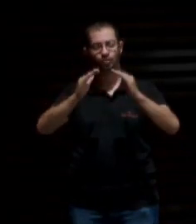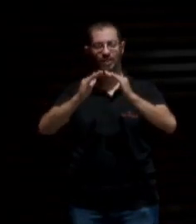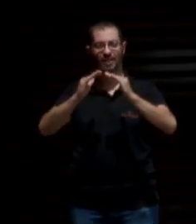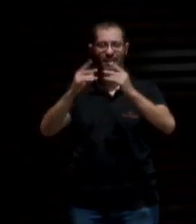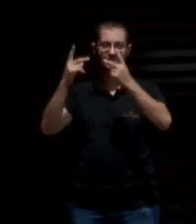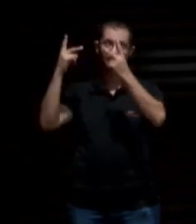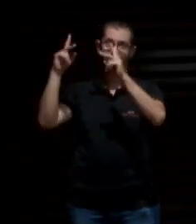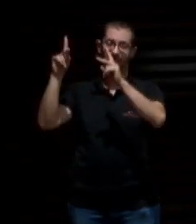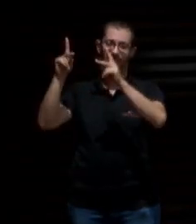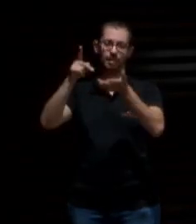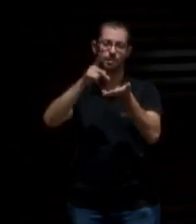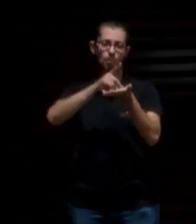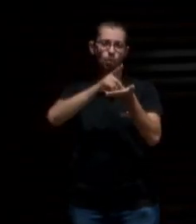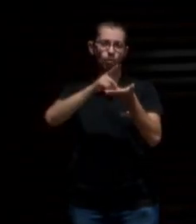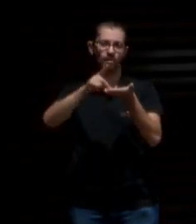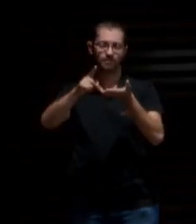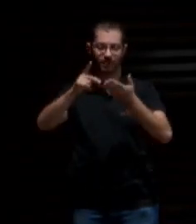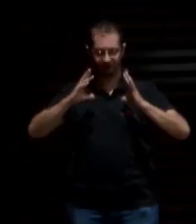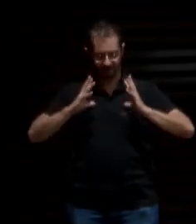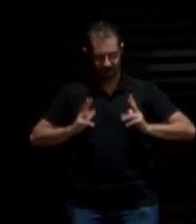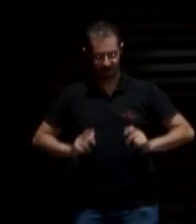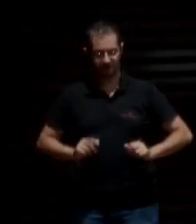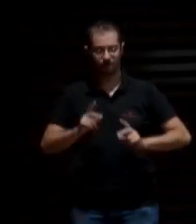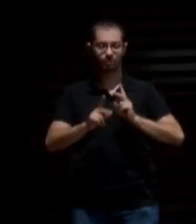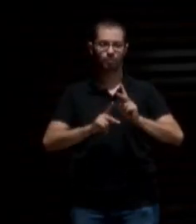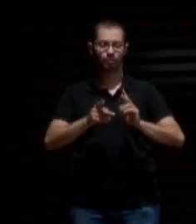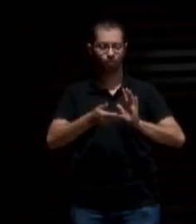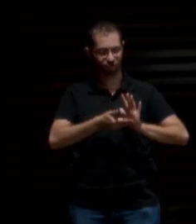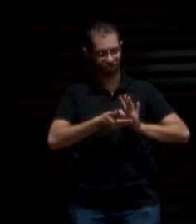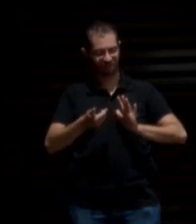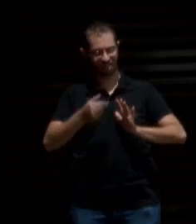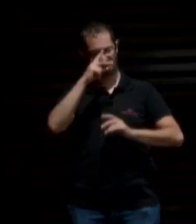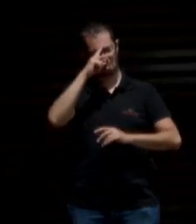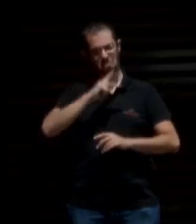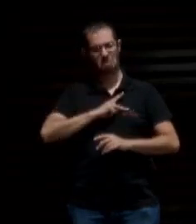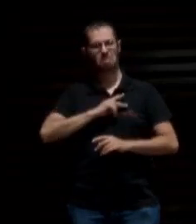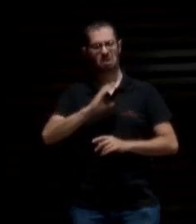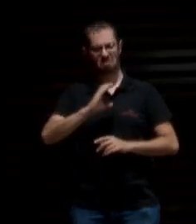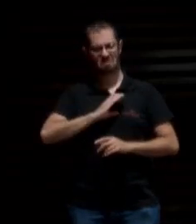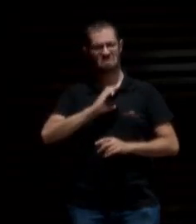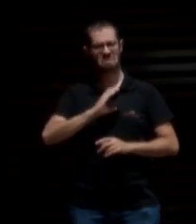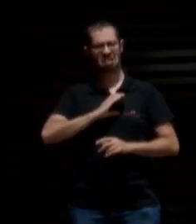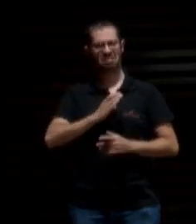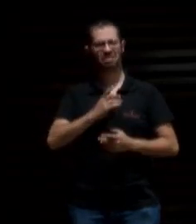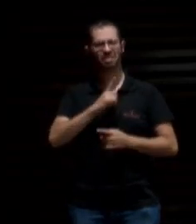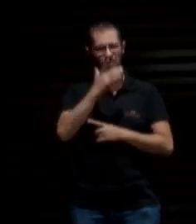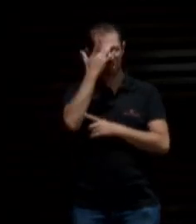Purificar o seu povo, eliminando a autoconfiança. Tem muita gente que está na igreja e não confia em Cristo, confia em si